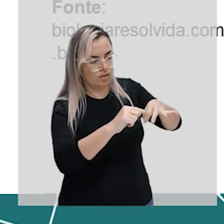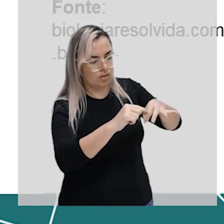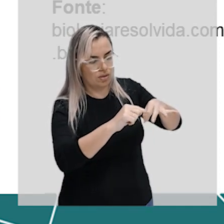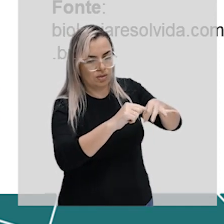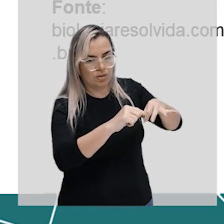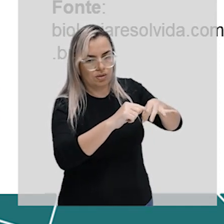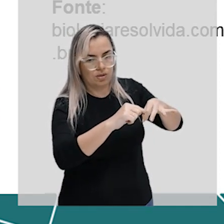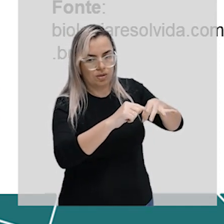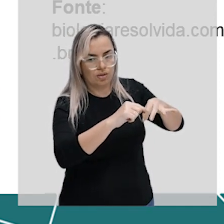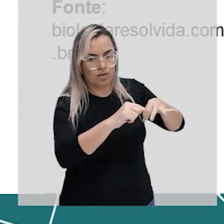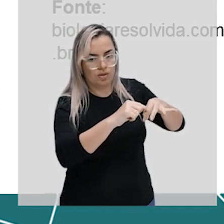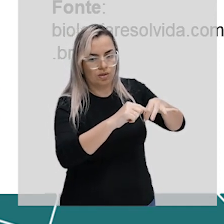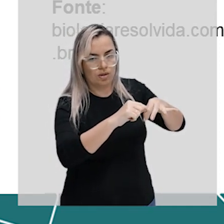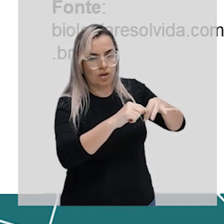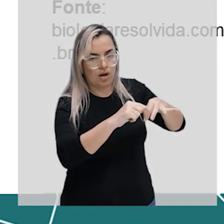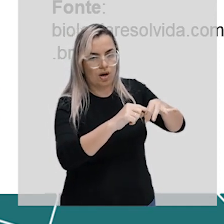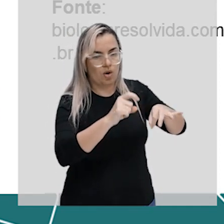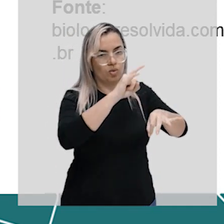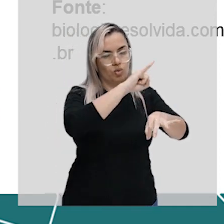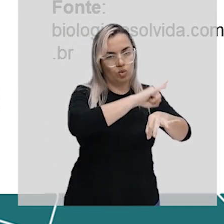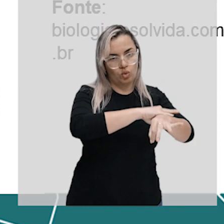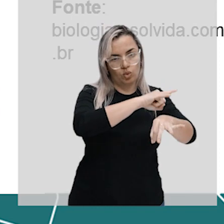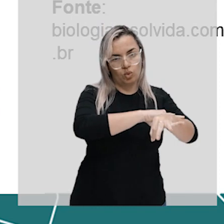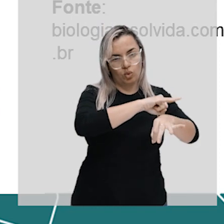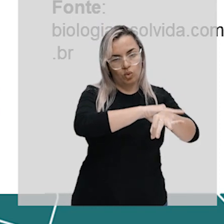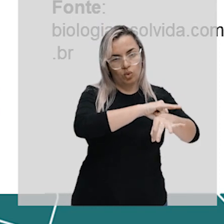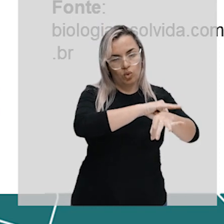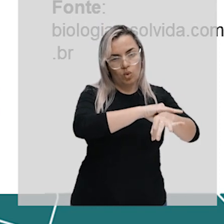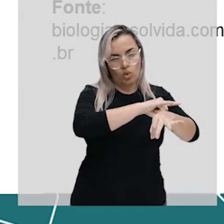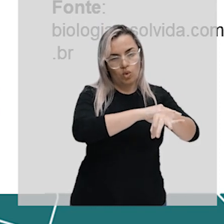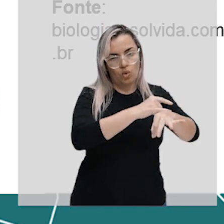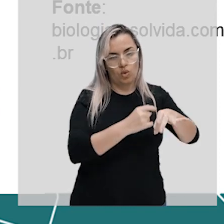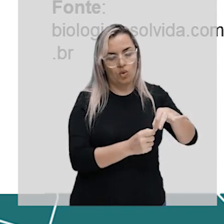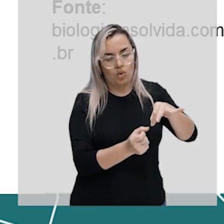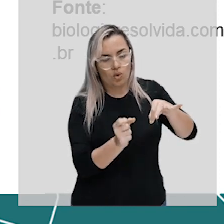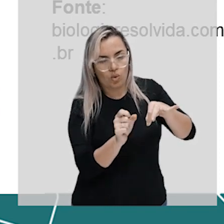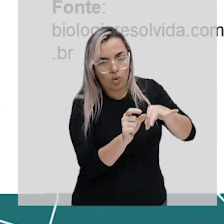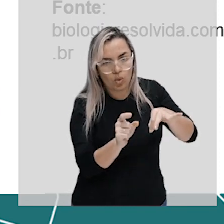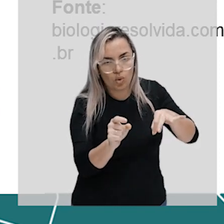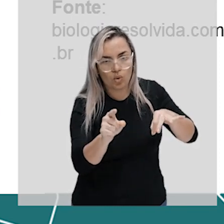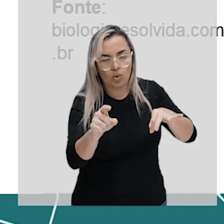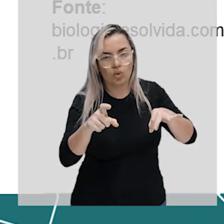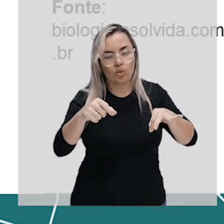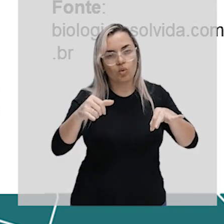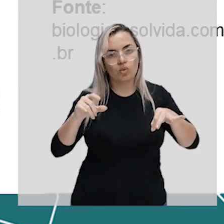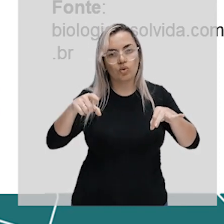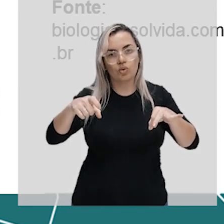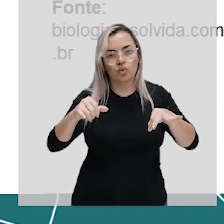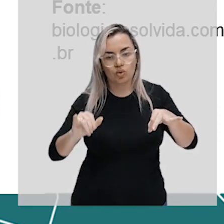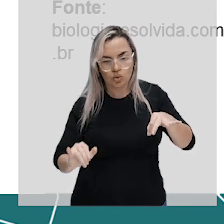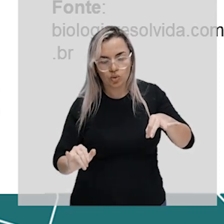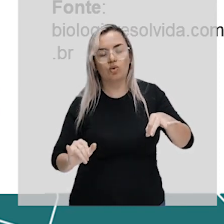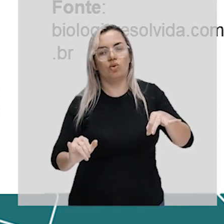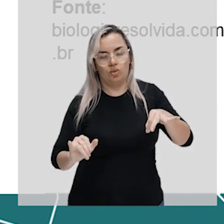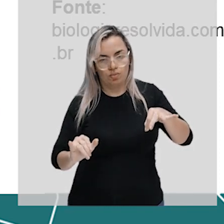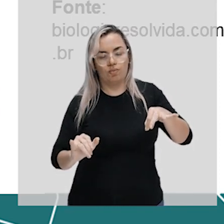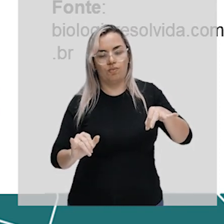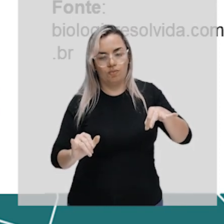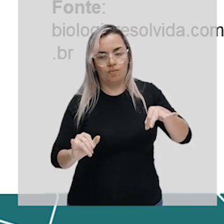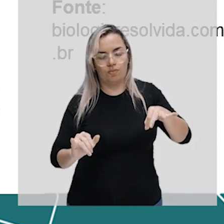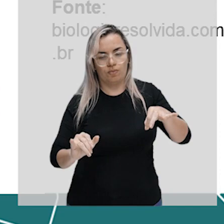vai sair a urina, tá ok? Que é o órcio da urina, a abertura da uretra, ou órcio